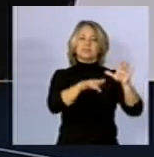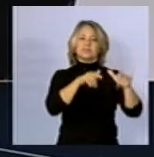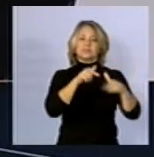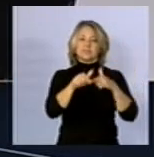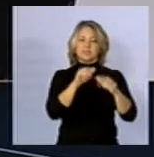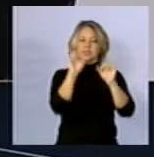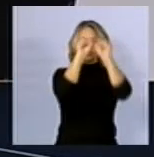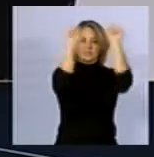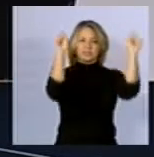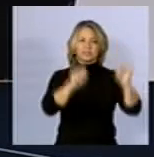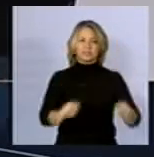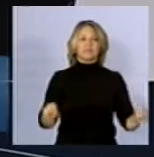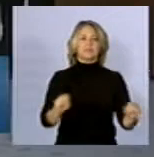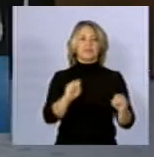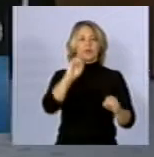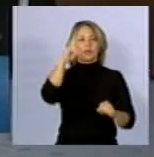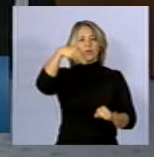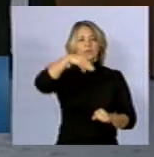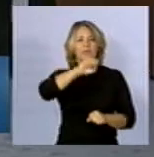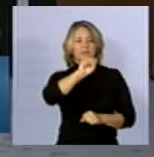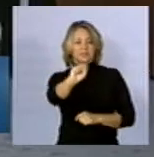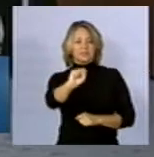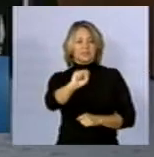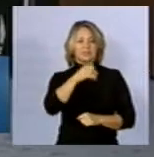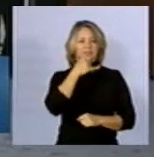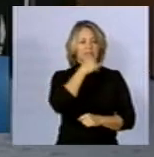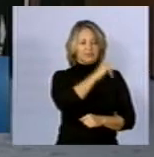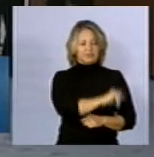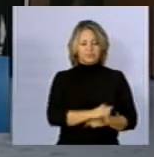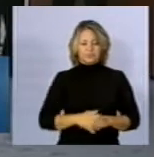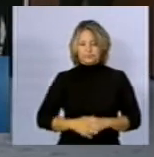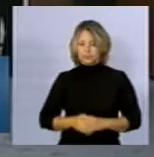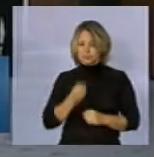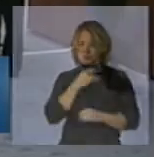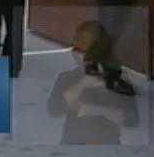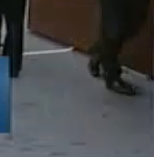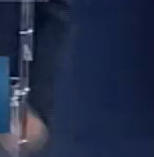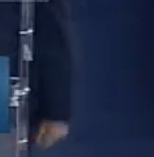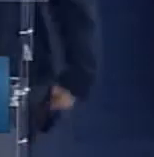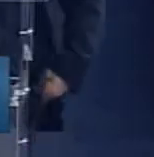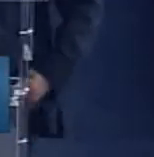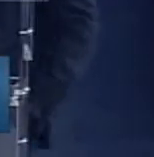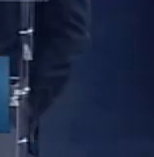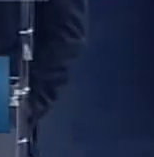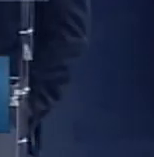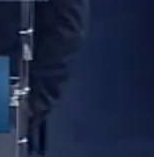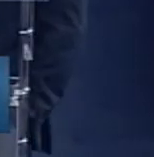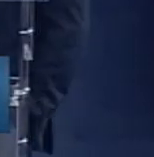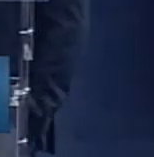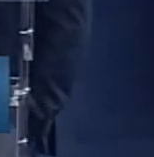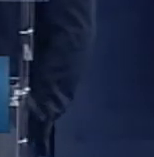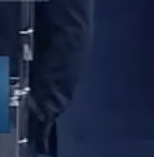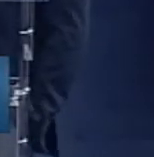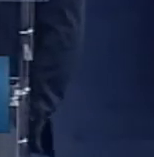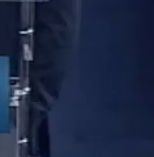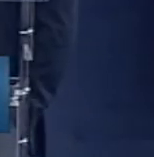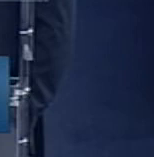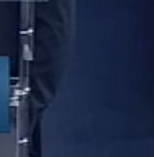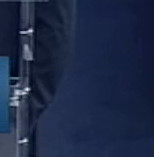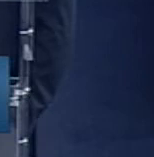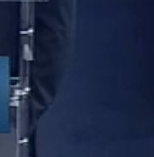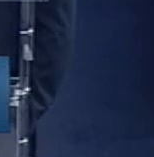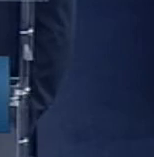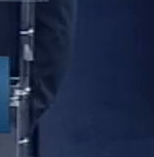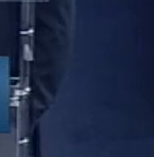sistema elétrico INSS Bom dia eh Ministro excelentíssimo Ministro